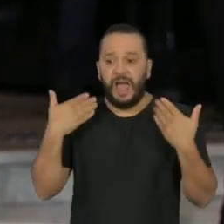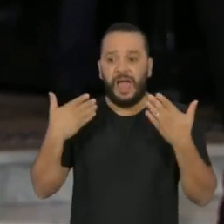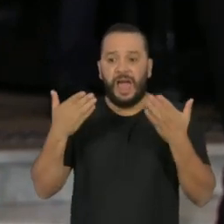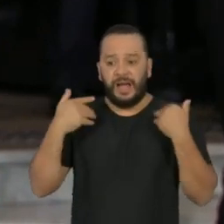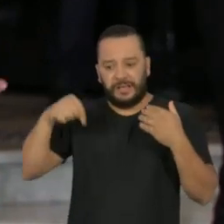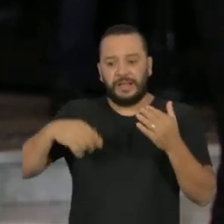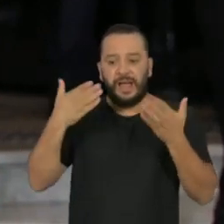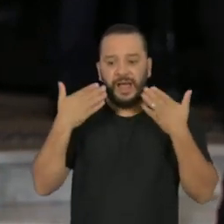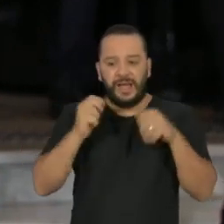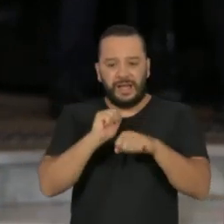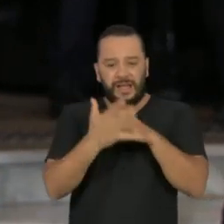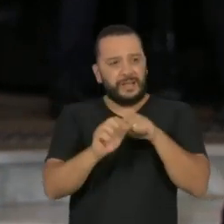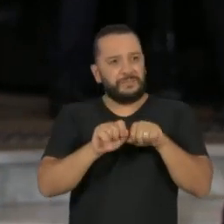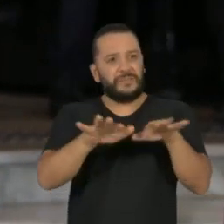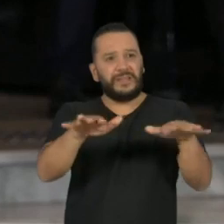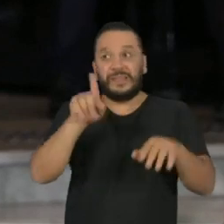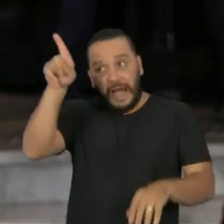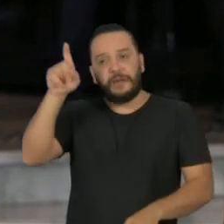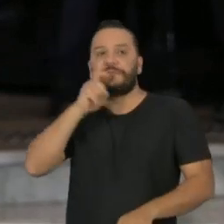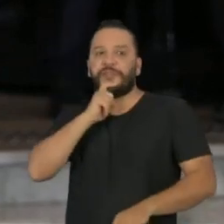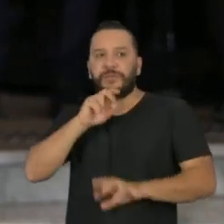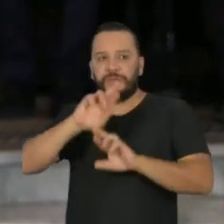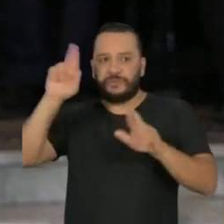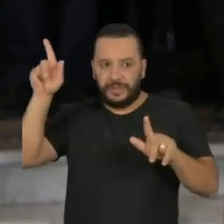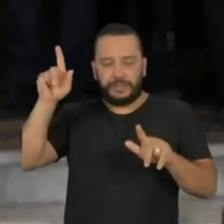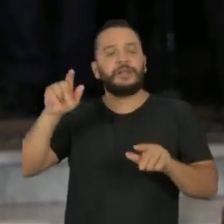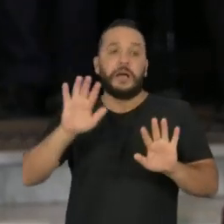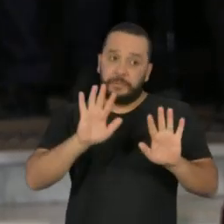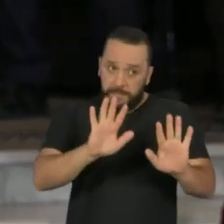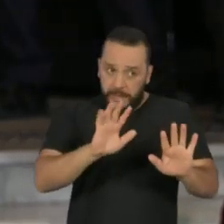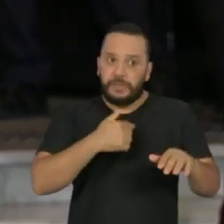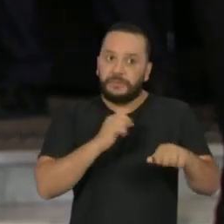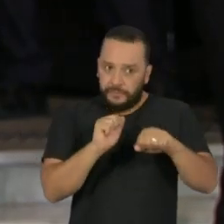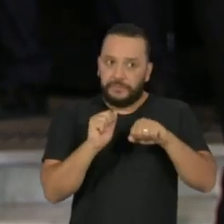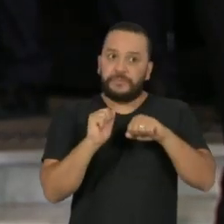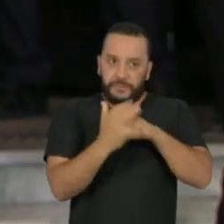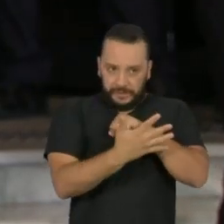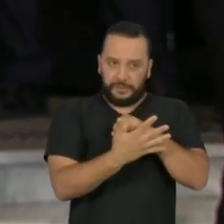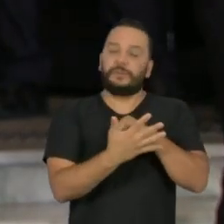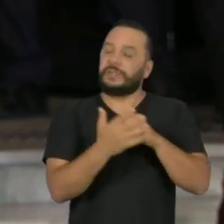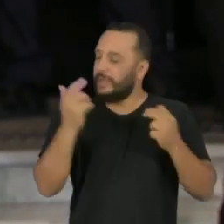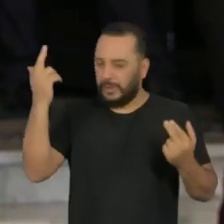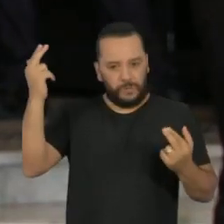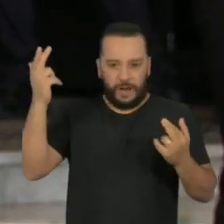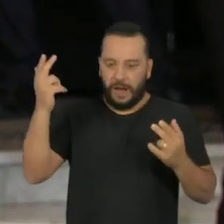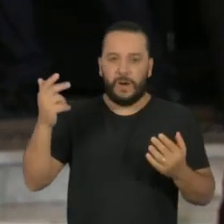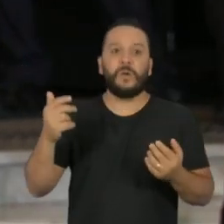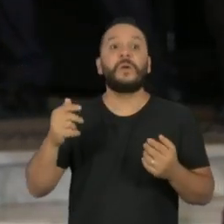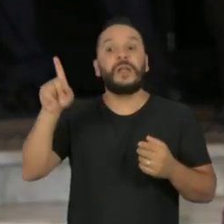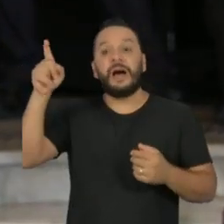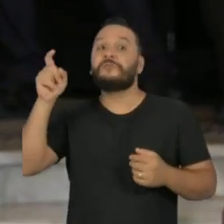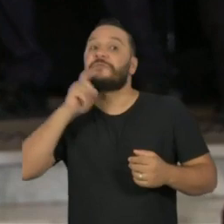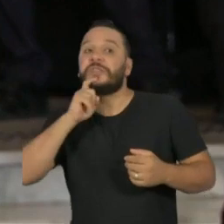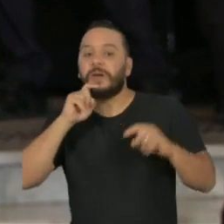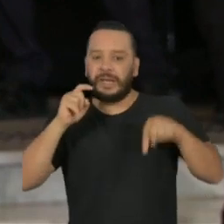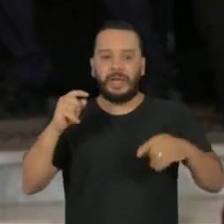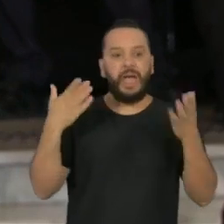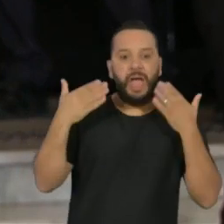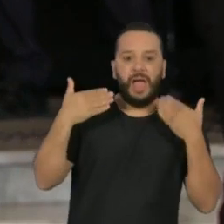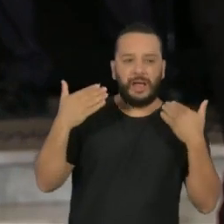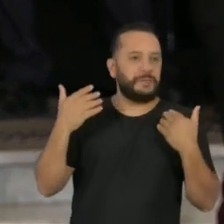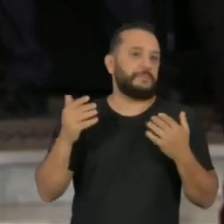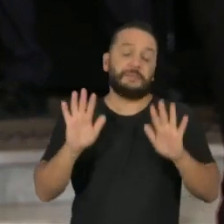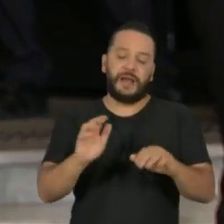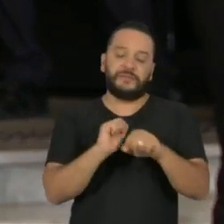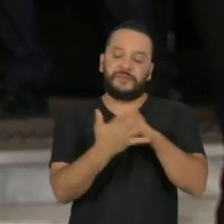que nos países de clima frio. Pelo visto, o vírus está se comportando da mesma forma a despeito do clima